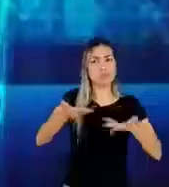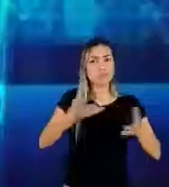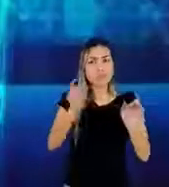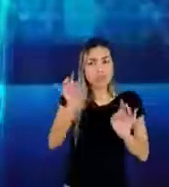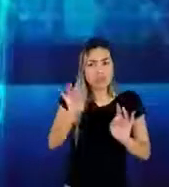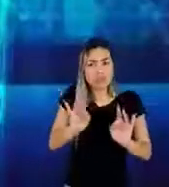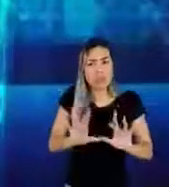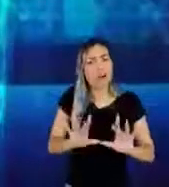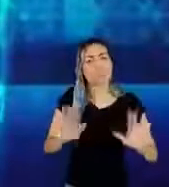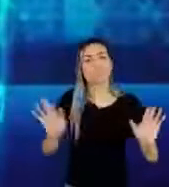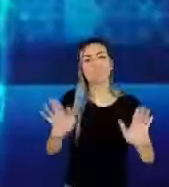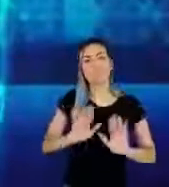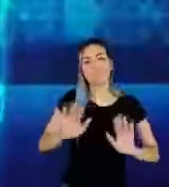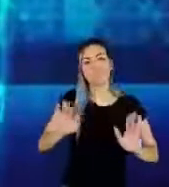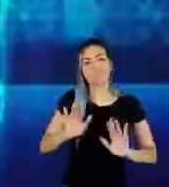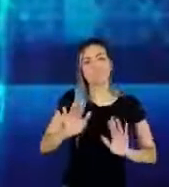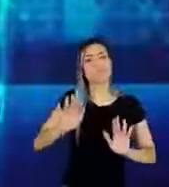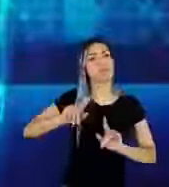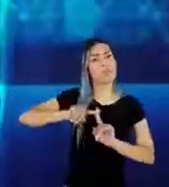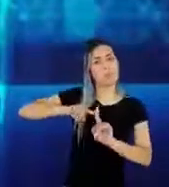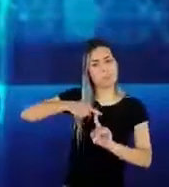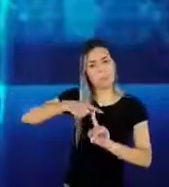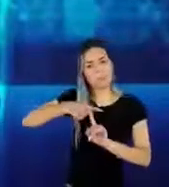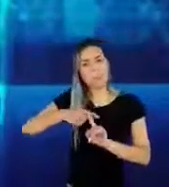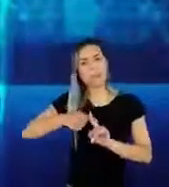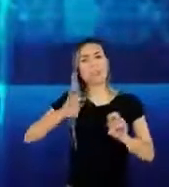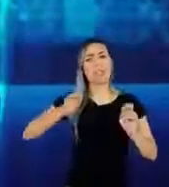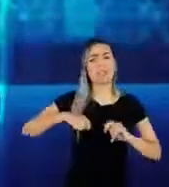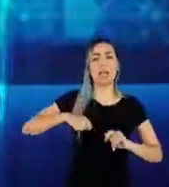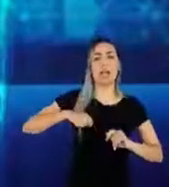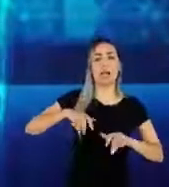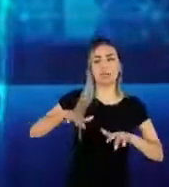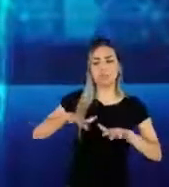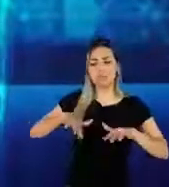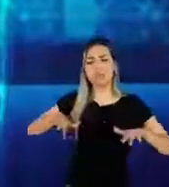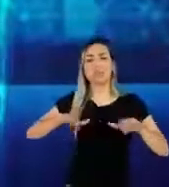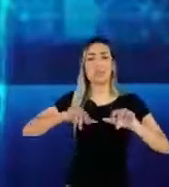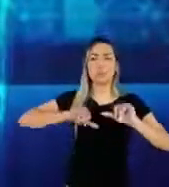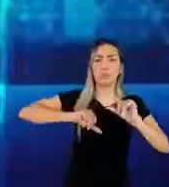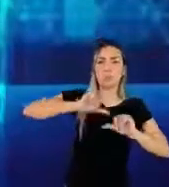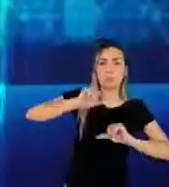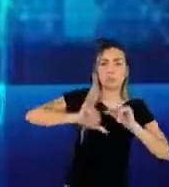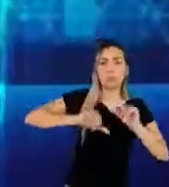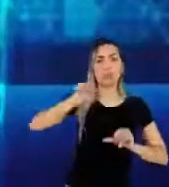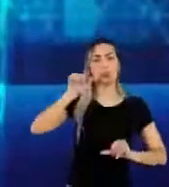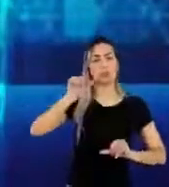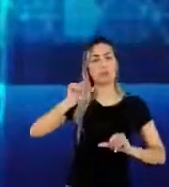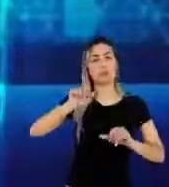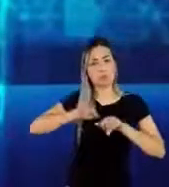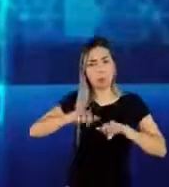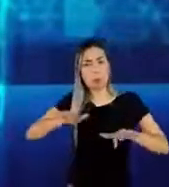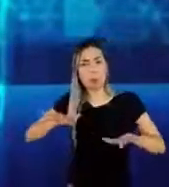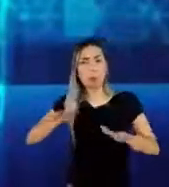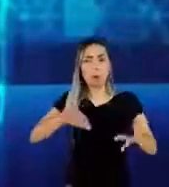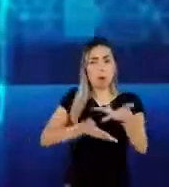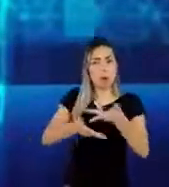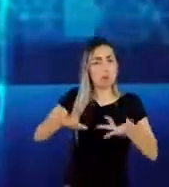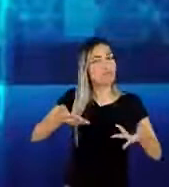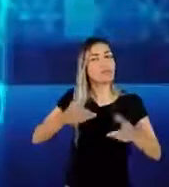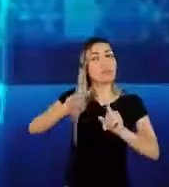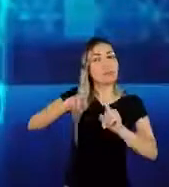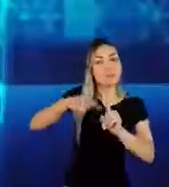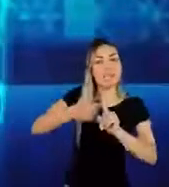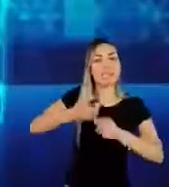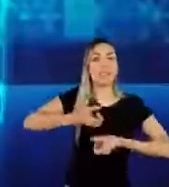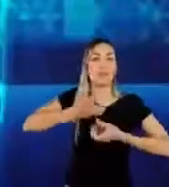o que está fazendo toda essa transformação no setor. Além dos elétrons, a rede elétrica agora transporta informação.